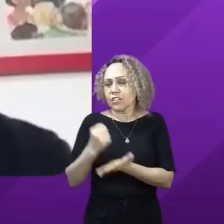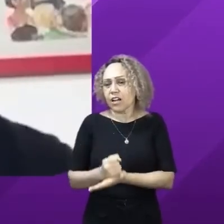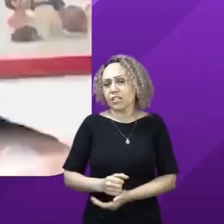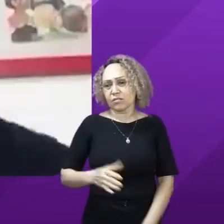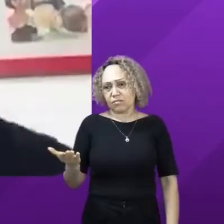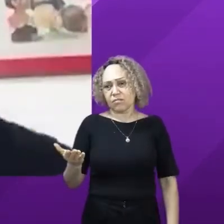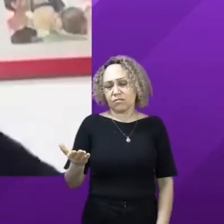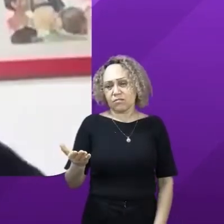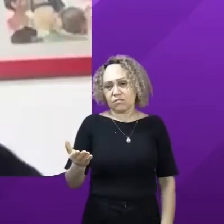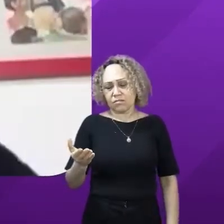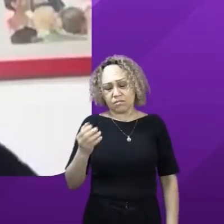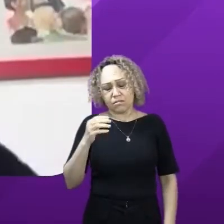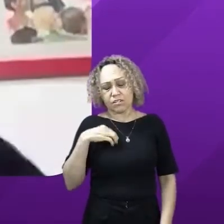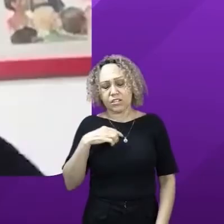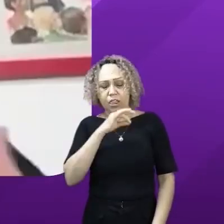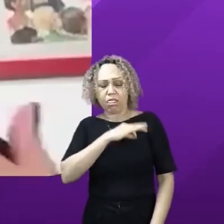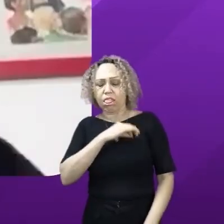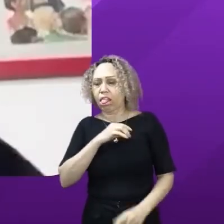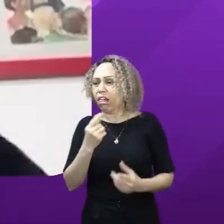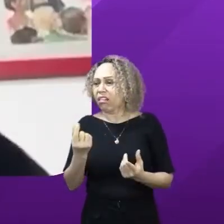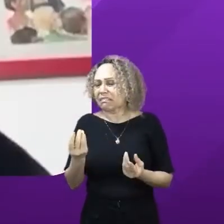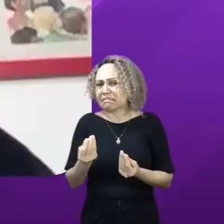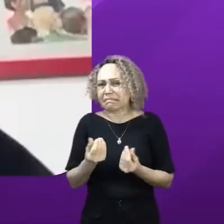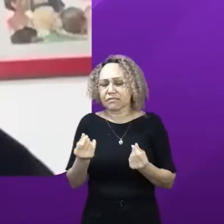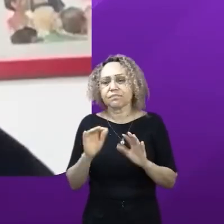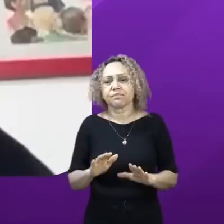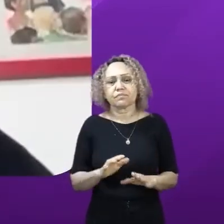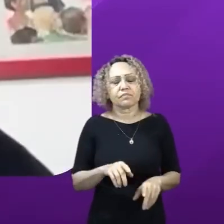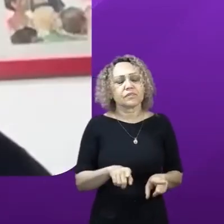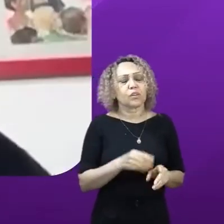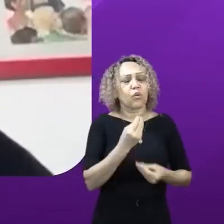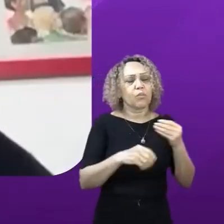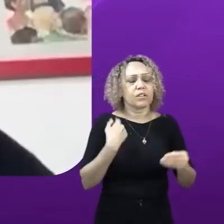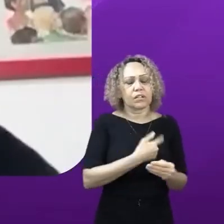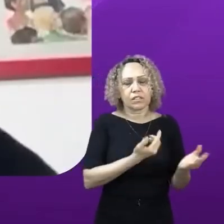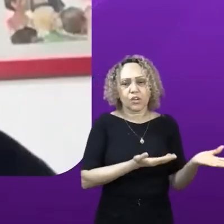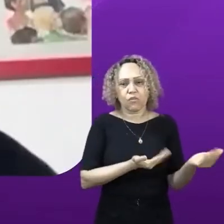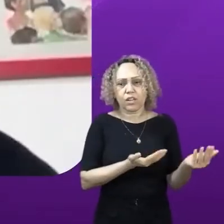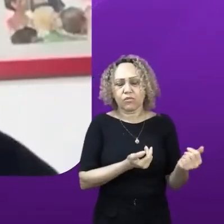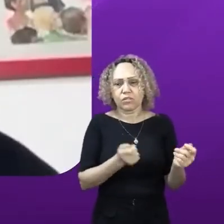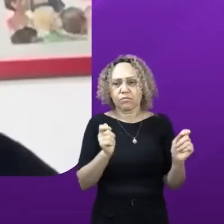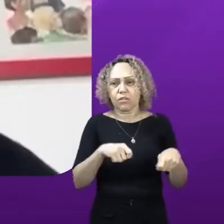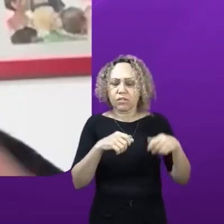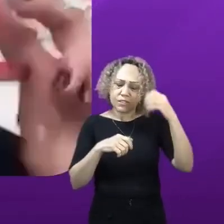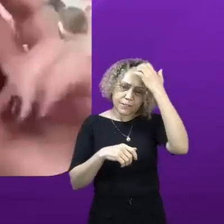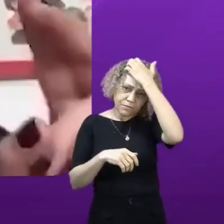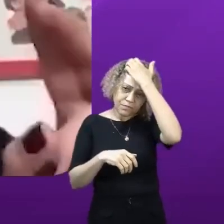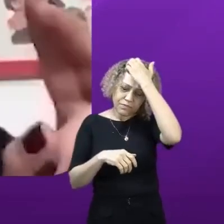aplicativos? É essa a nossa questão. Como a nossa juventude vai conseguir ter